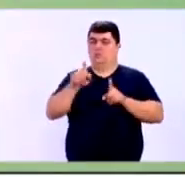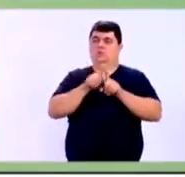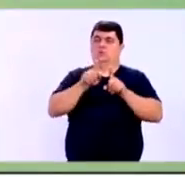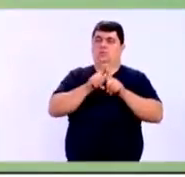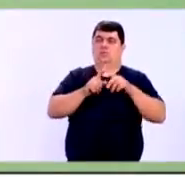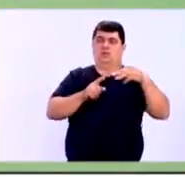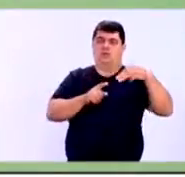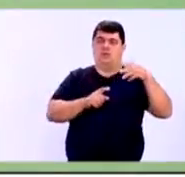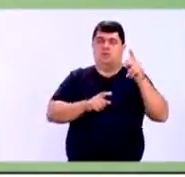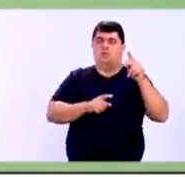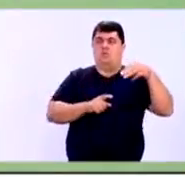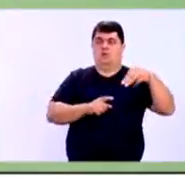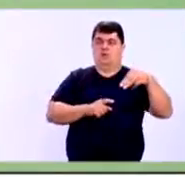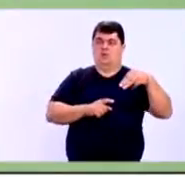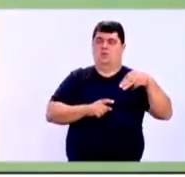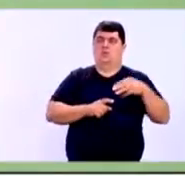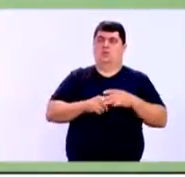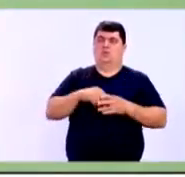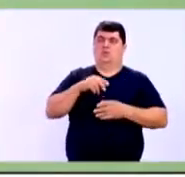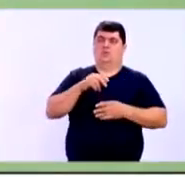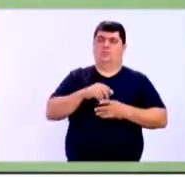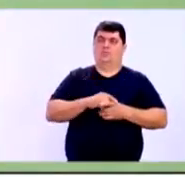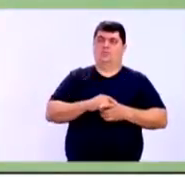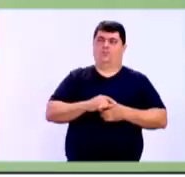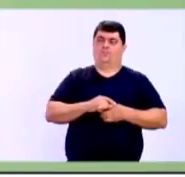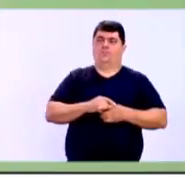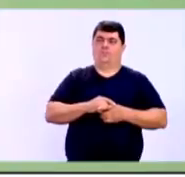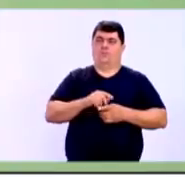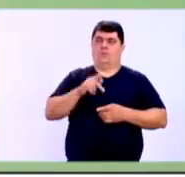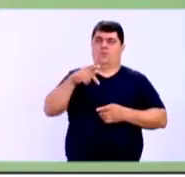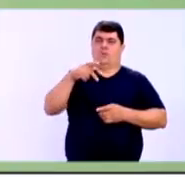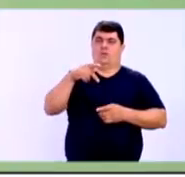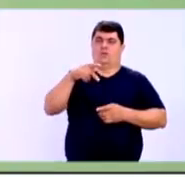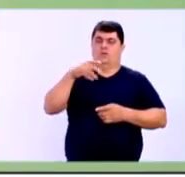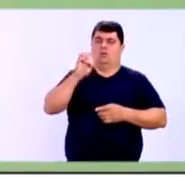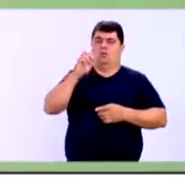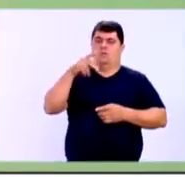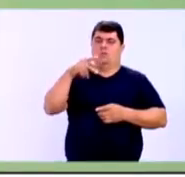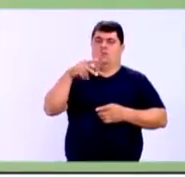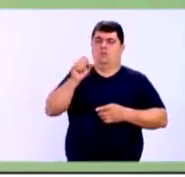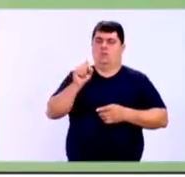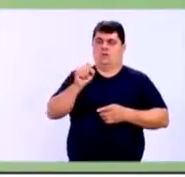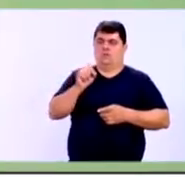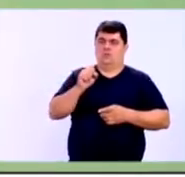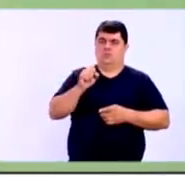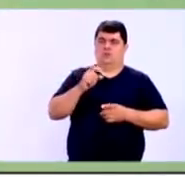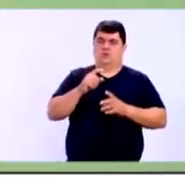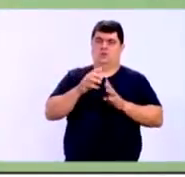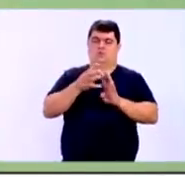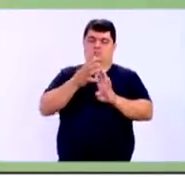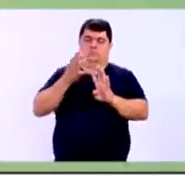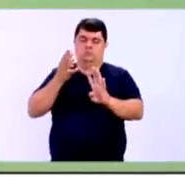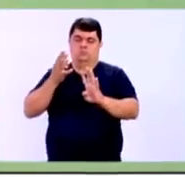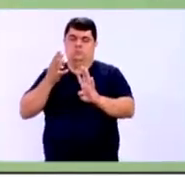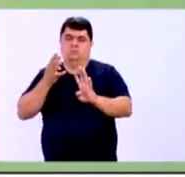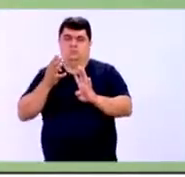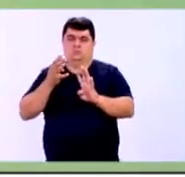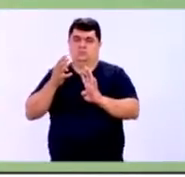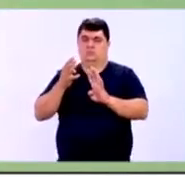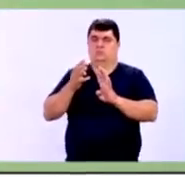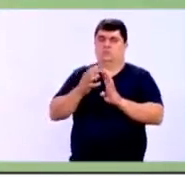a MPM. PEPS, lembra? Primeiro que entra, primeiro que